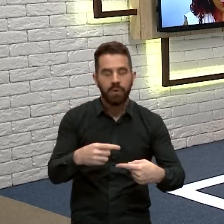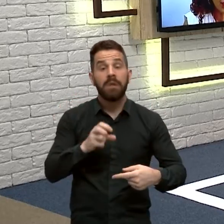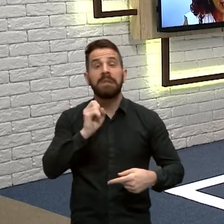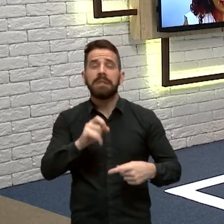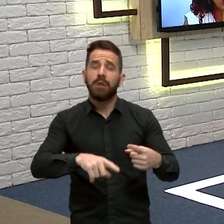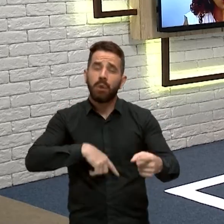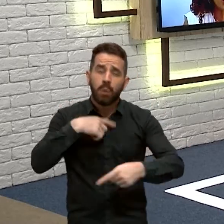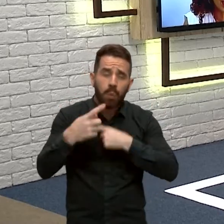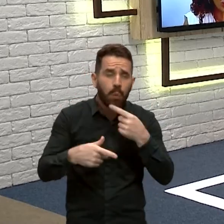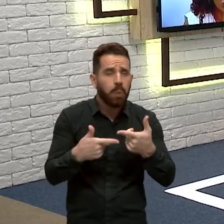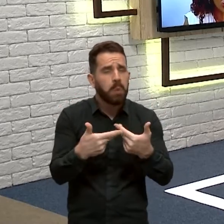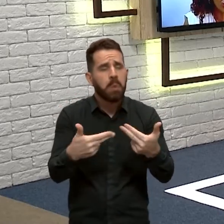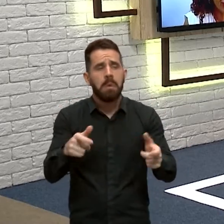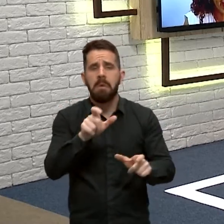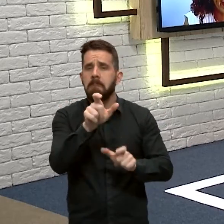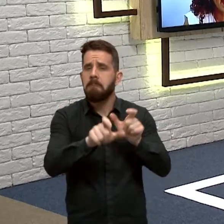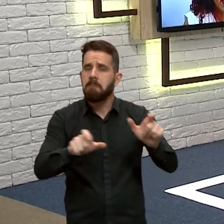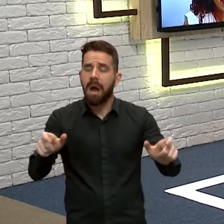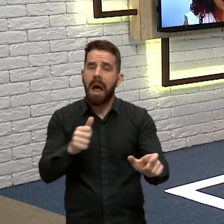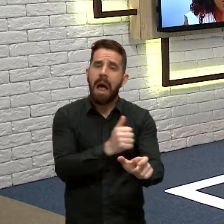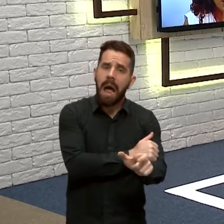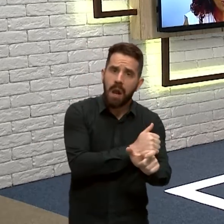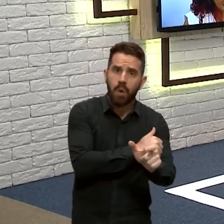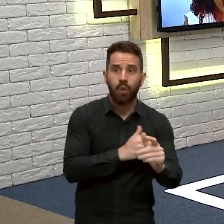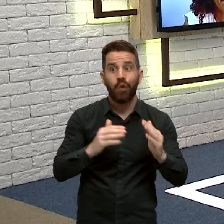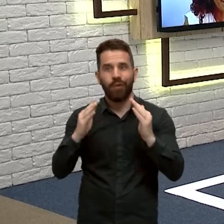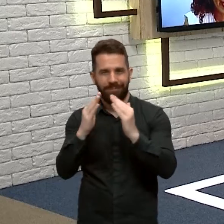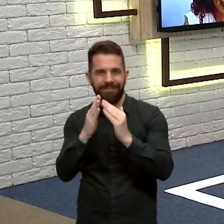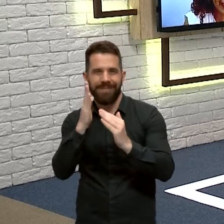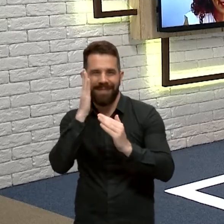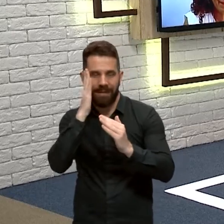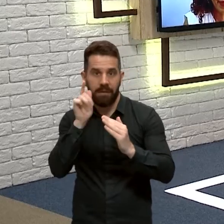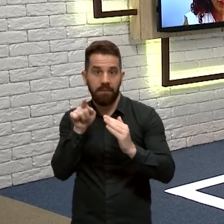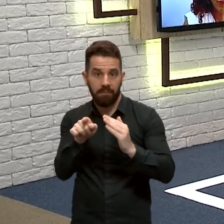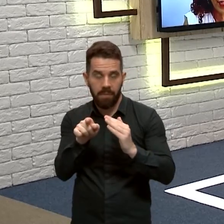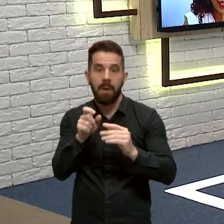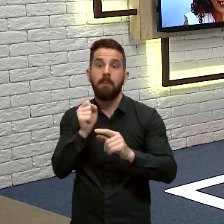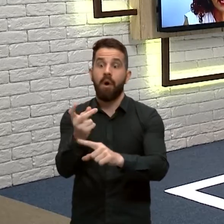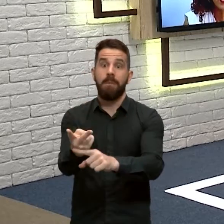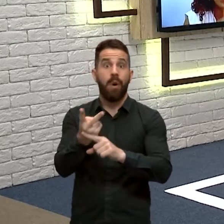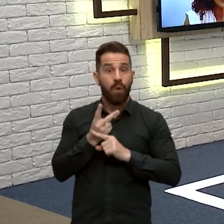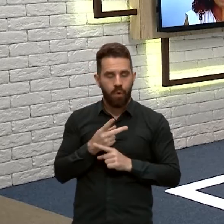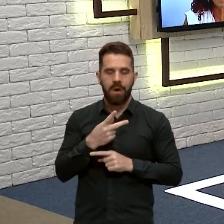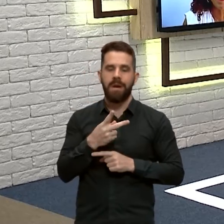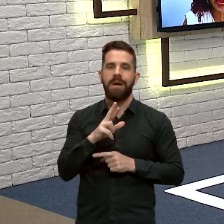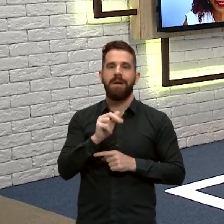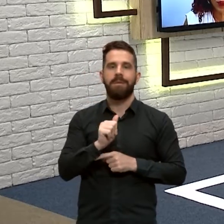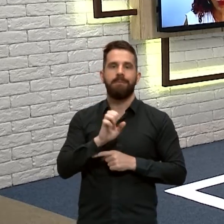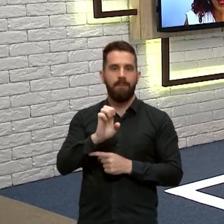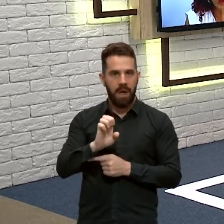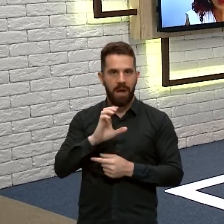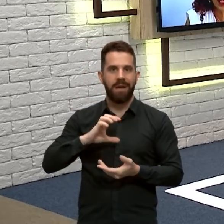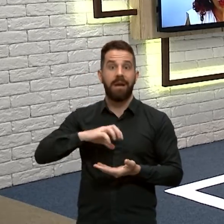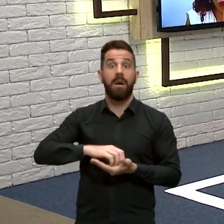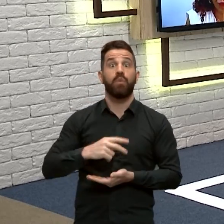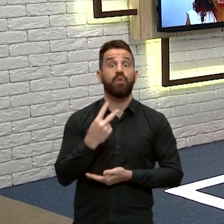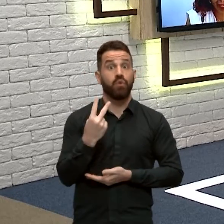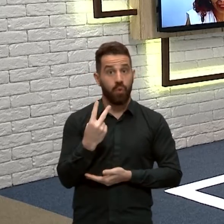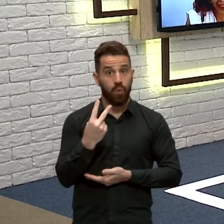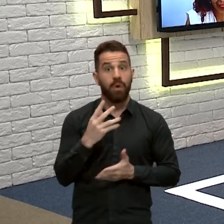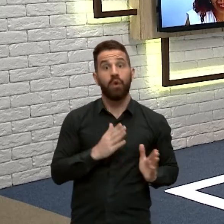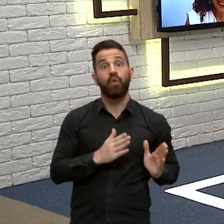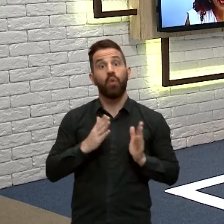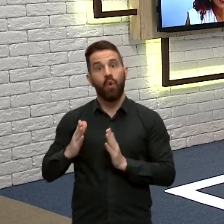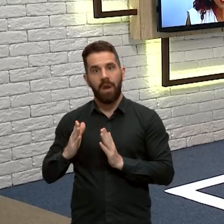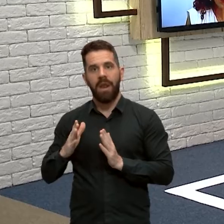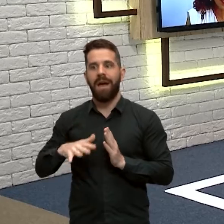que os estudantes, os moradores tiverem, eles podem procurar a PRAE. A PRAE fica aqui no Samambaia, do lado do Centro de